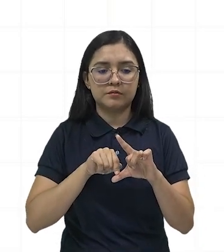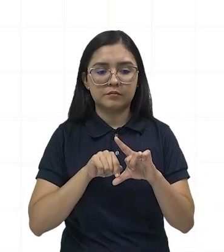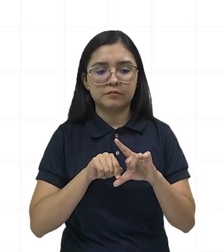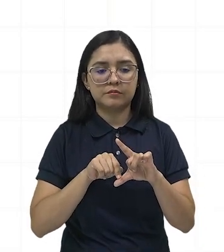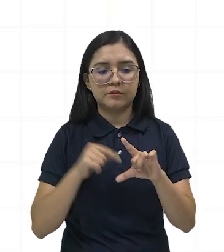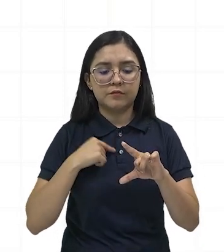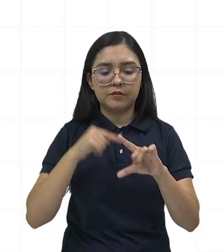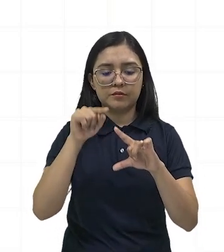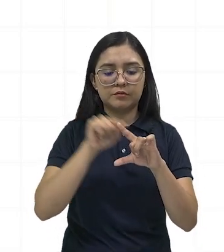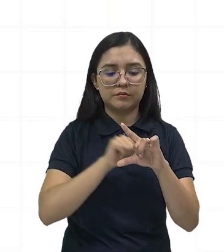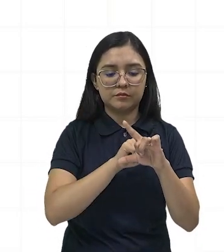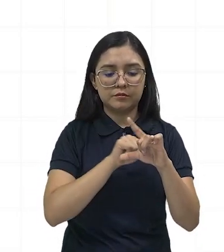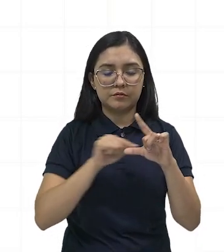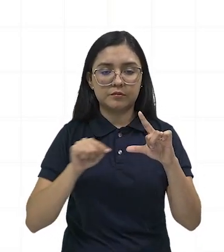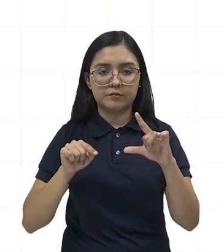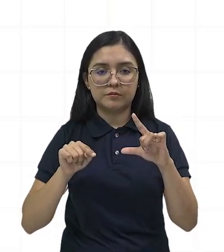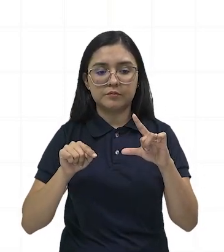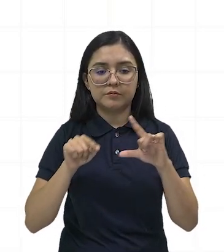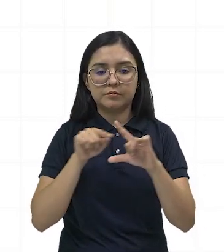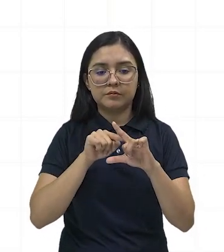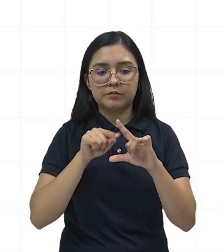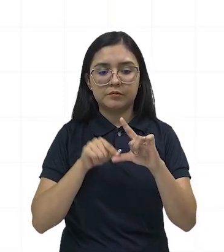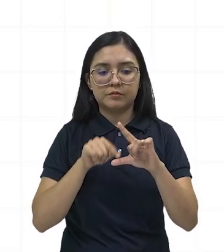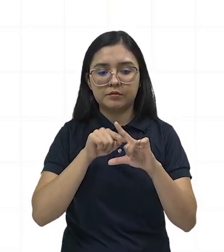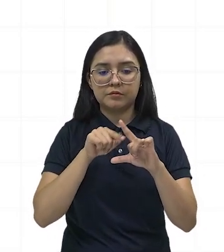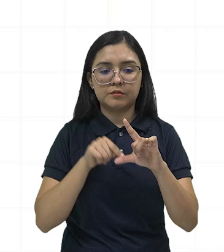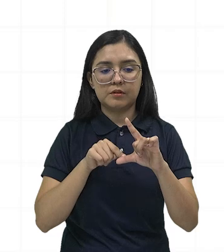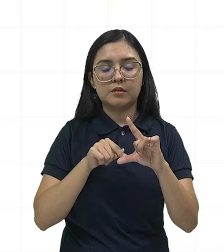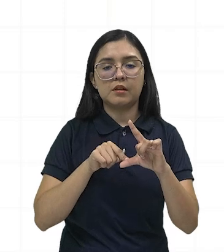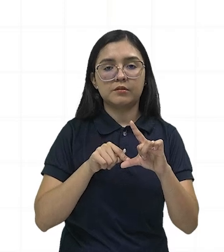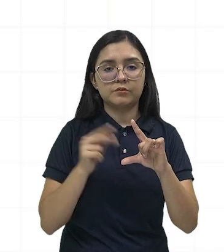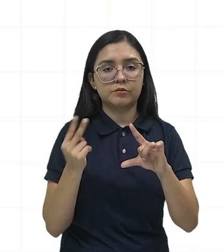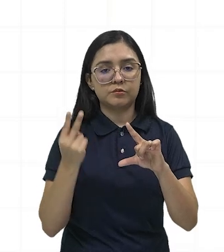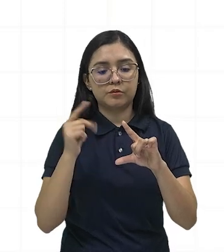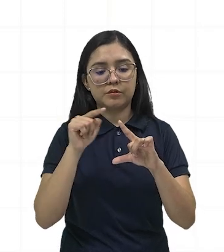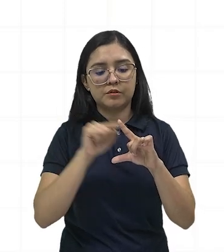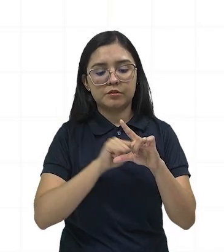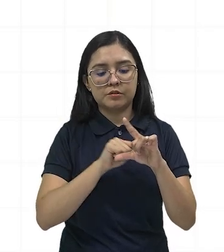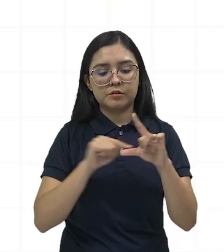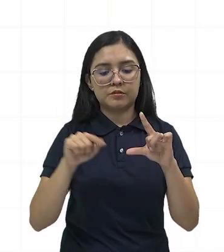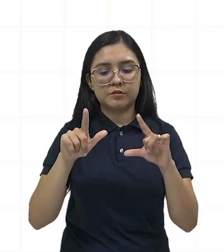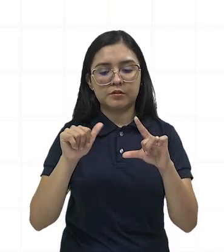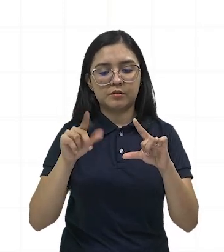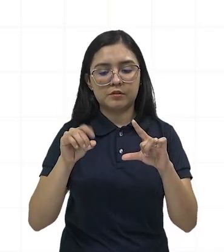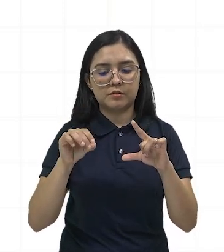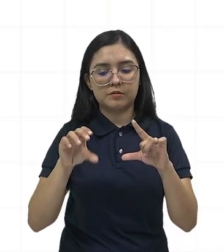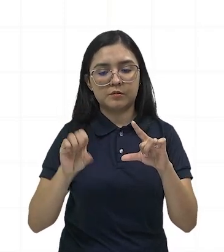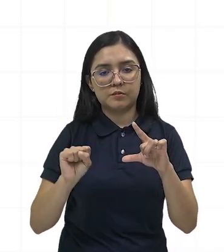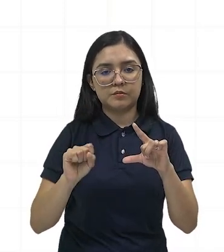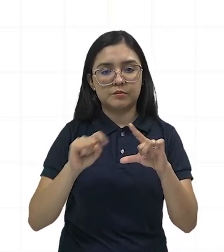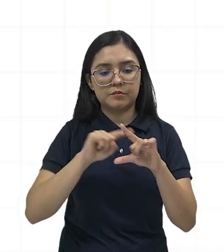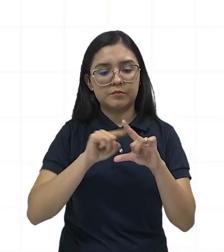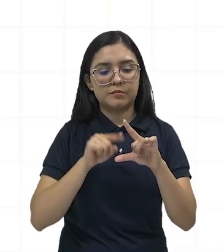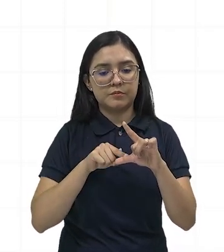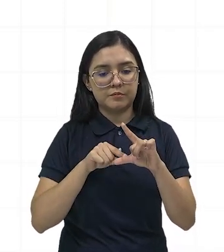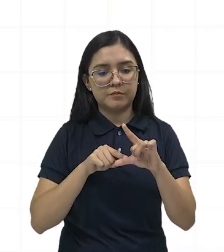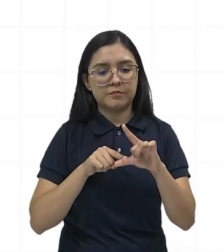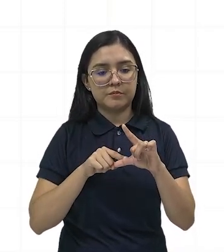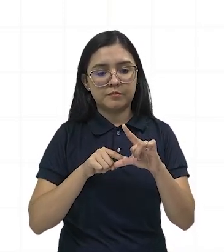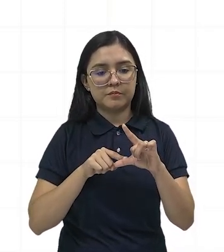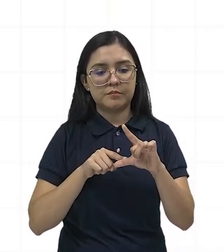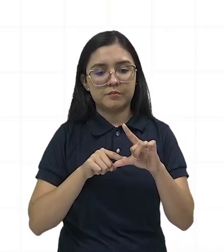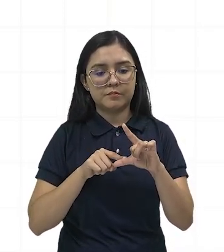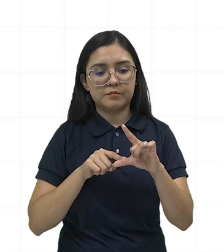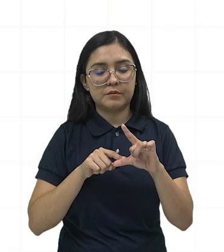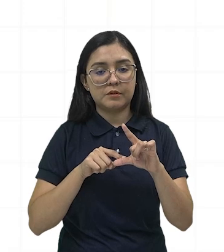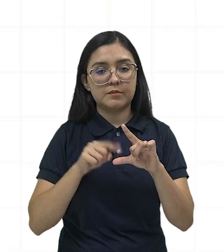formado na abertura aqui dos dois lados que nós temos as medidas, né,